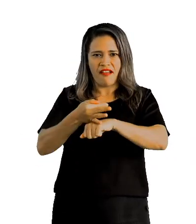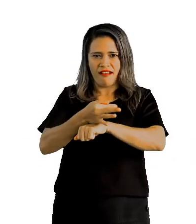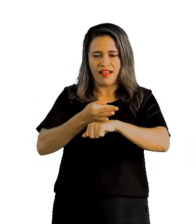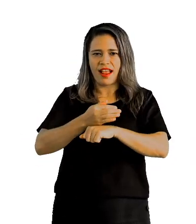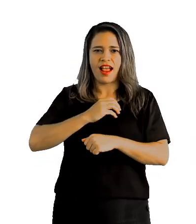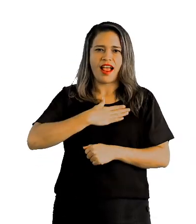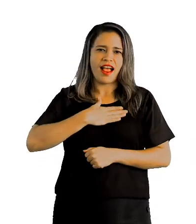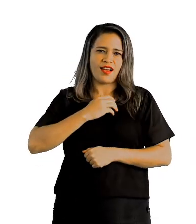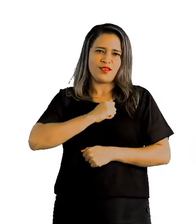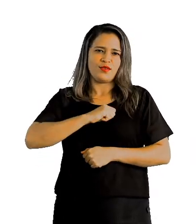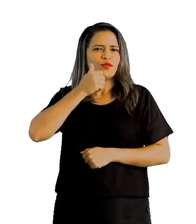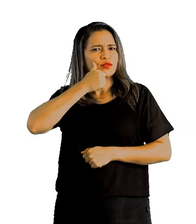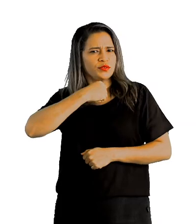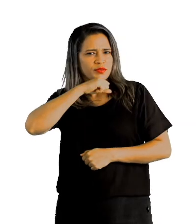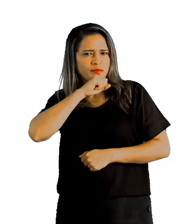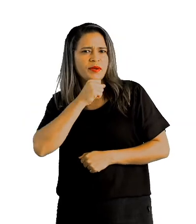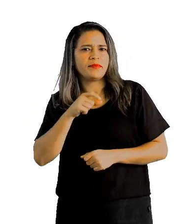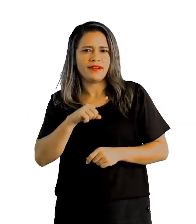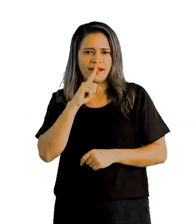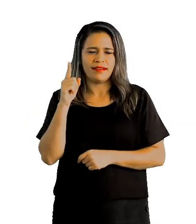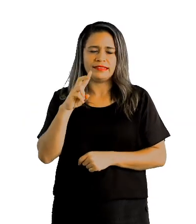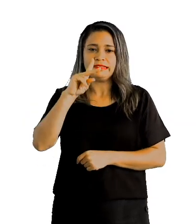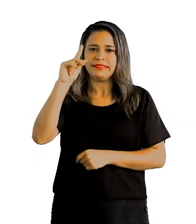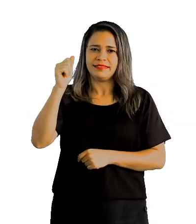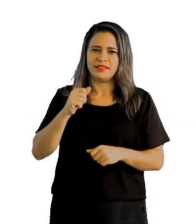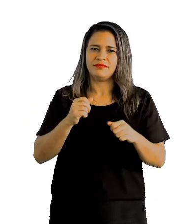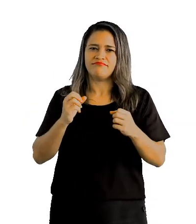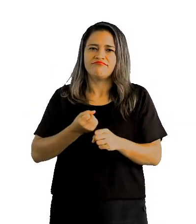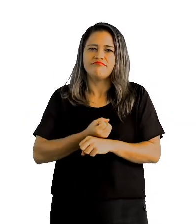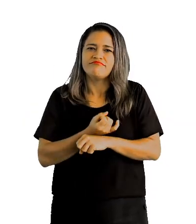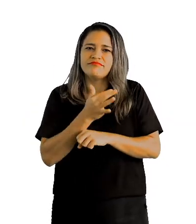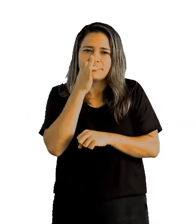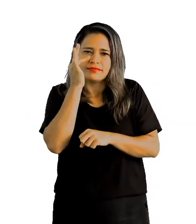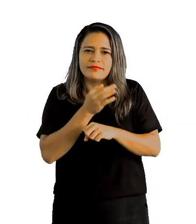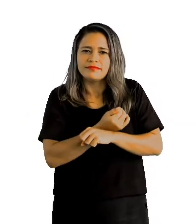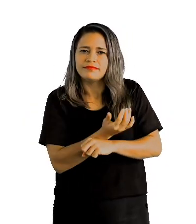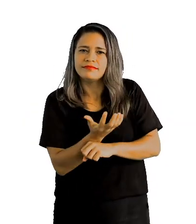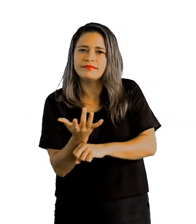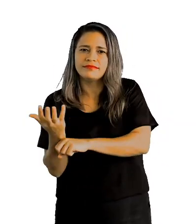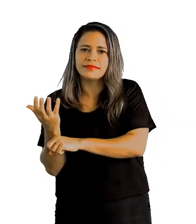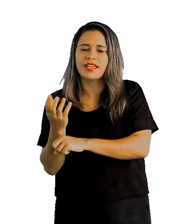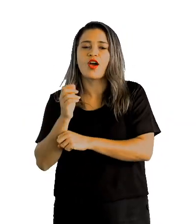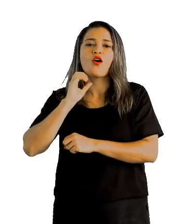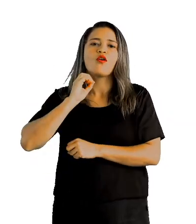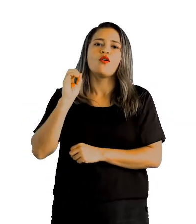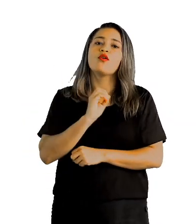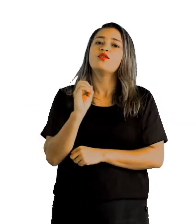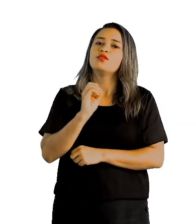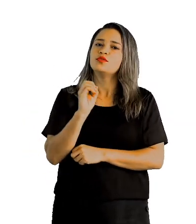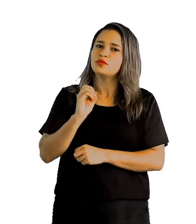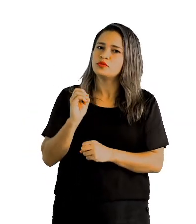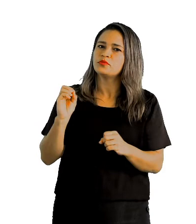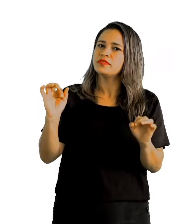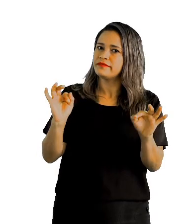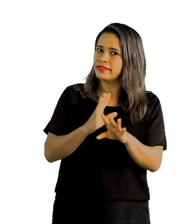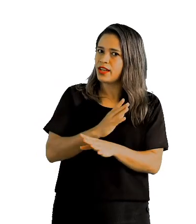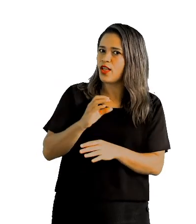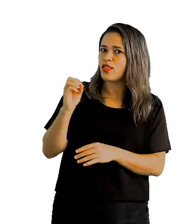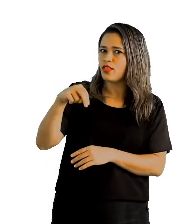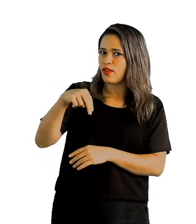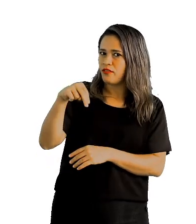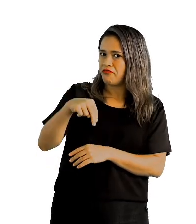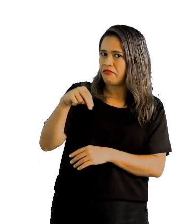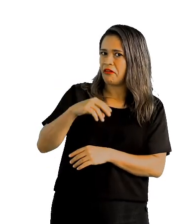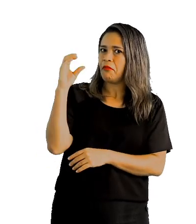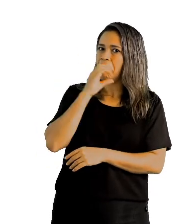do paizinho. Vem setembro, é primavera. Virá outubro, é a final. Novembro passa